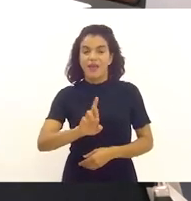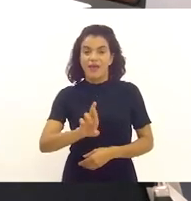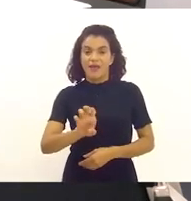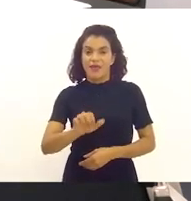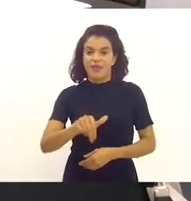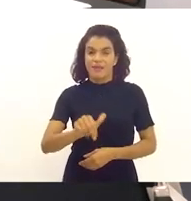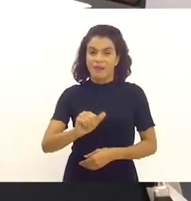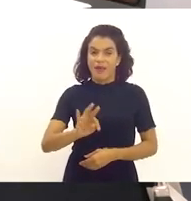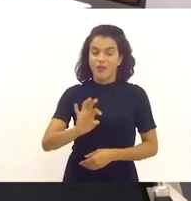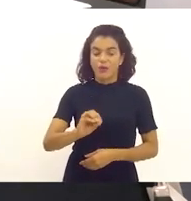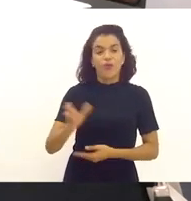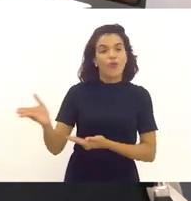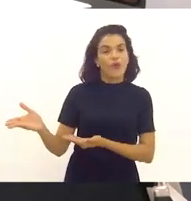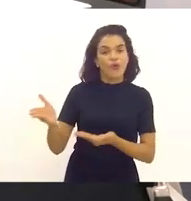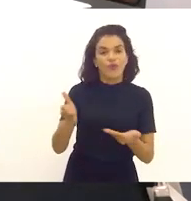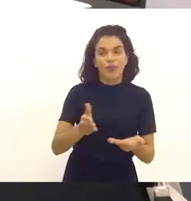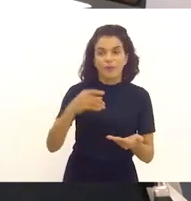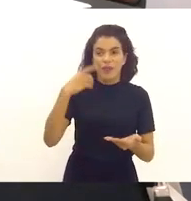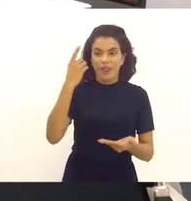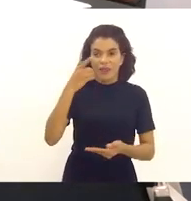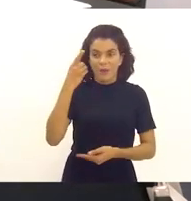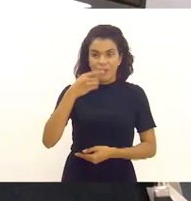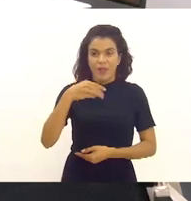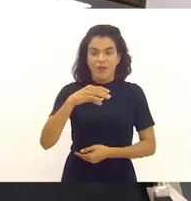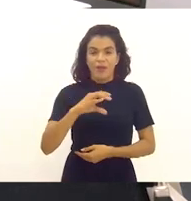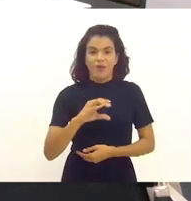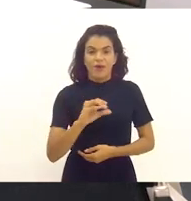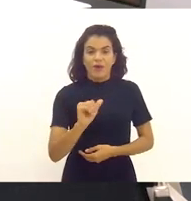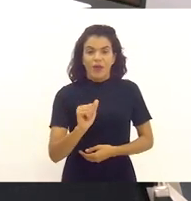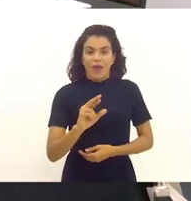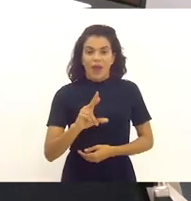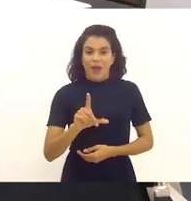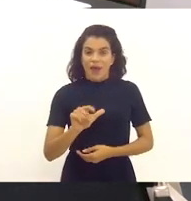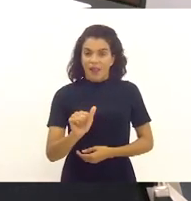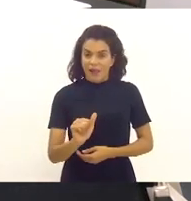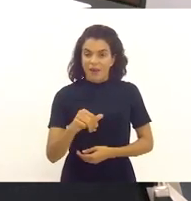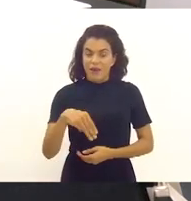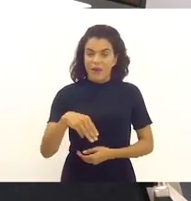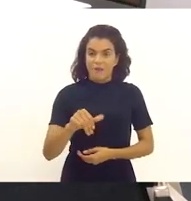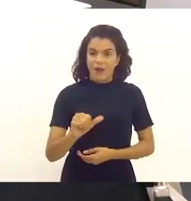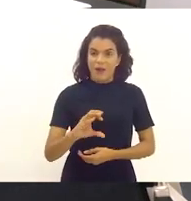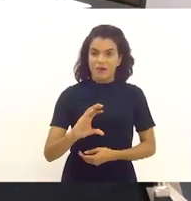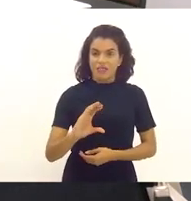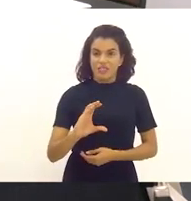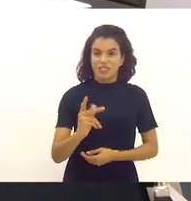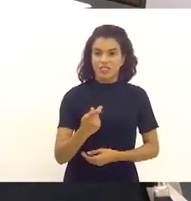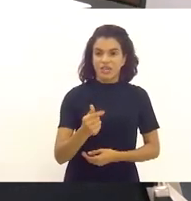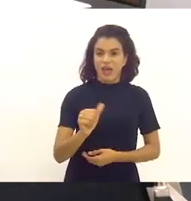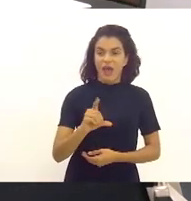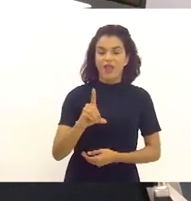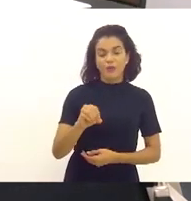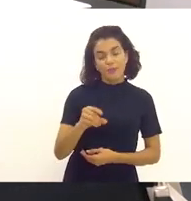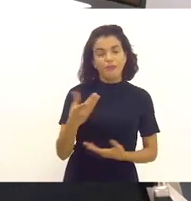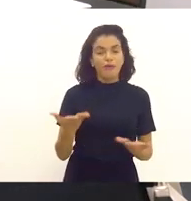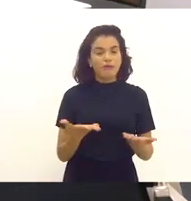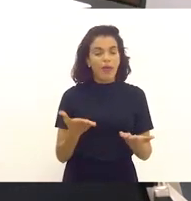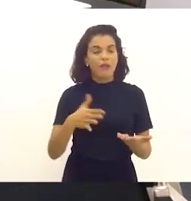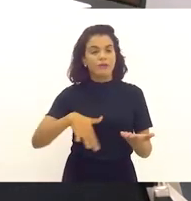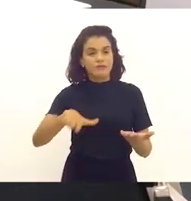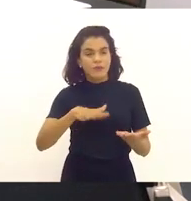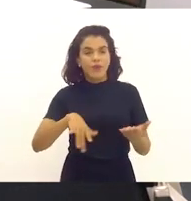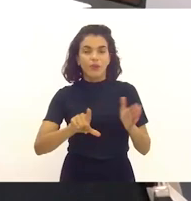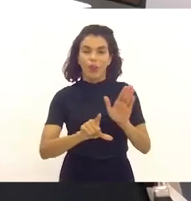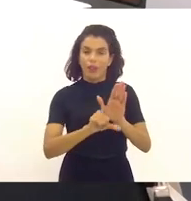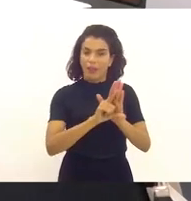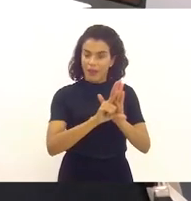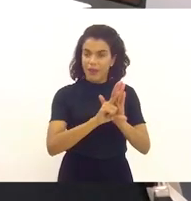aí convidado pela nossa querida deputada Carla Machado e que a gente está nesse âmbito dos projetos de lei né foi uma lei também